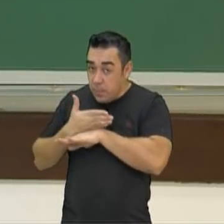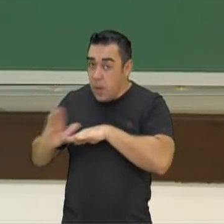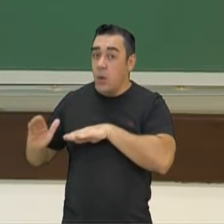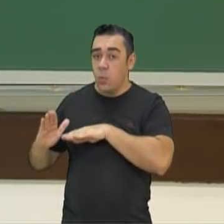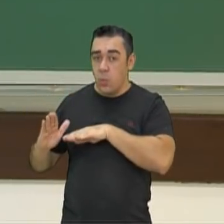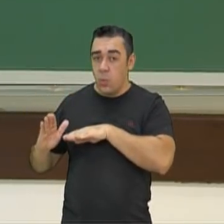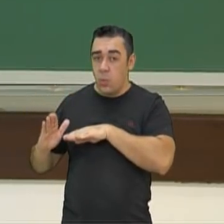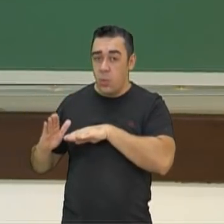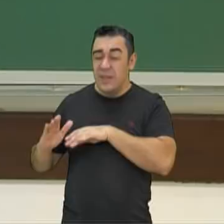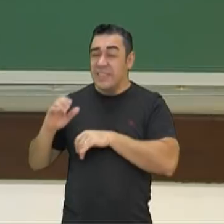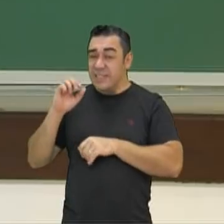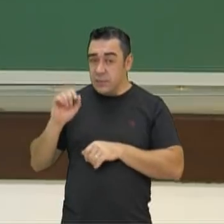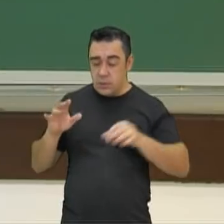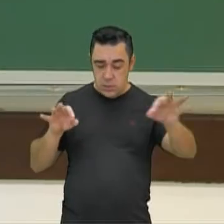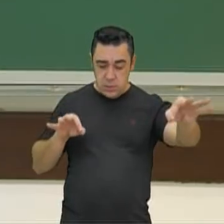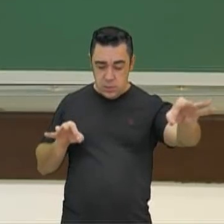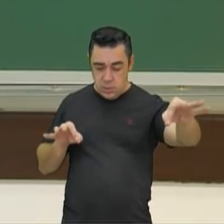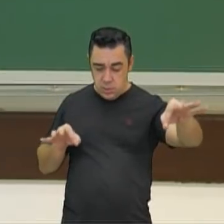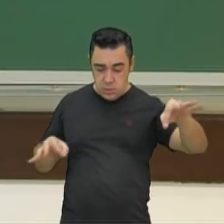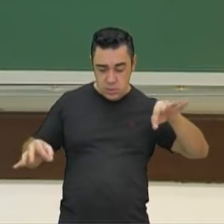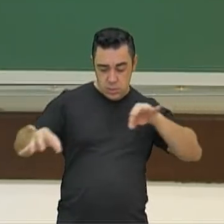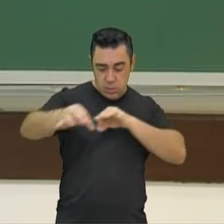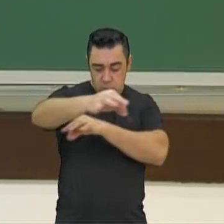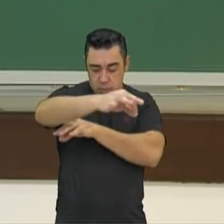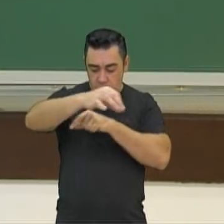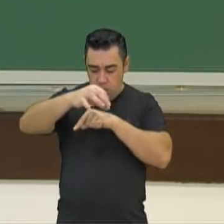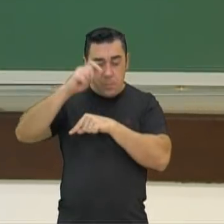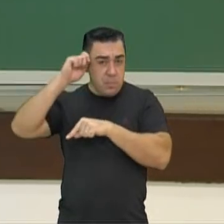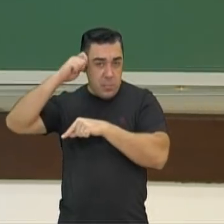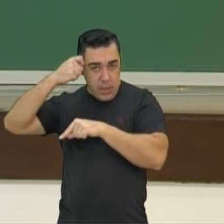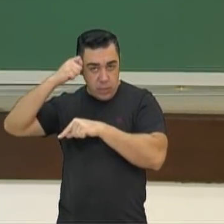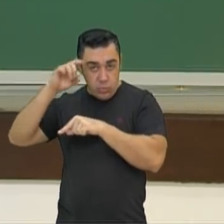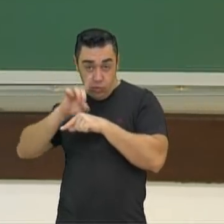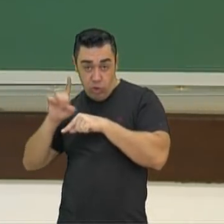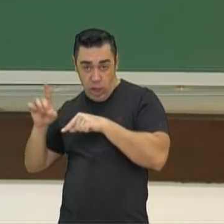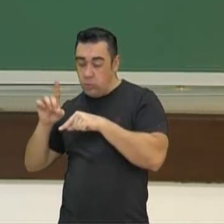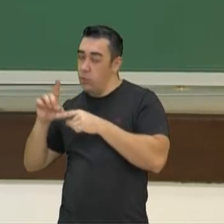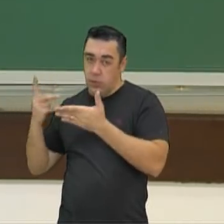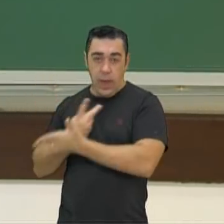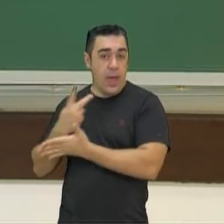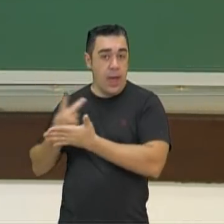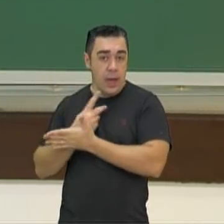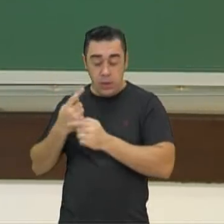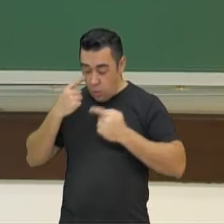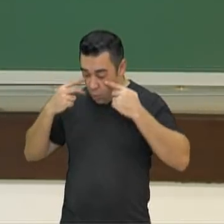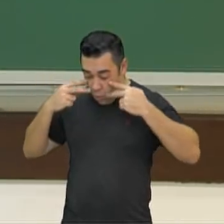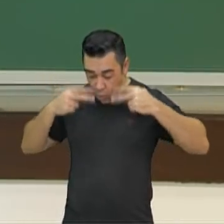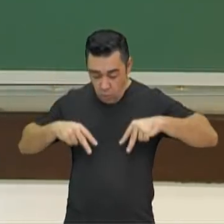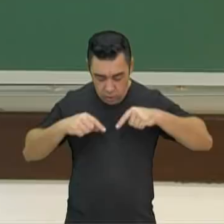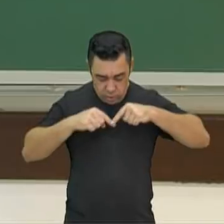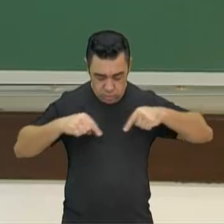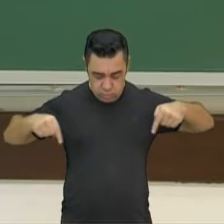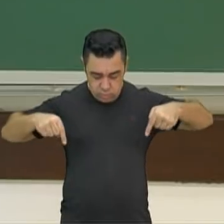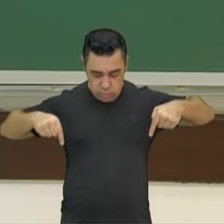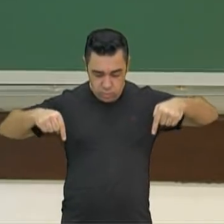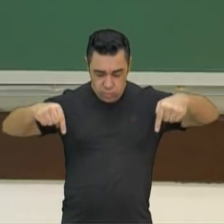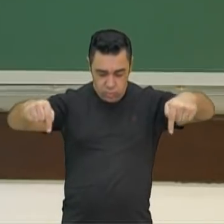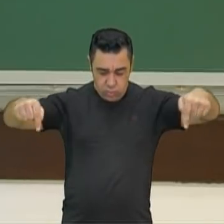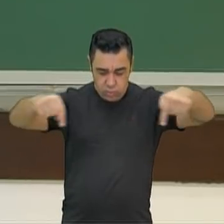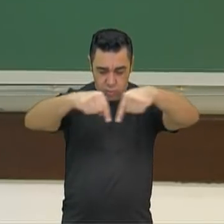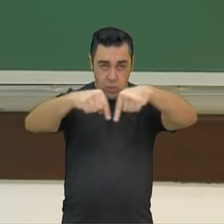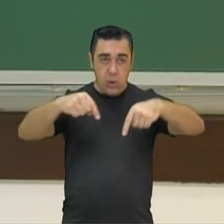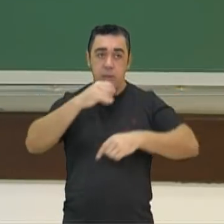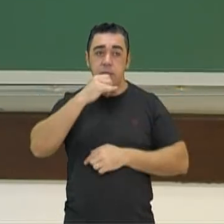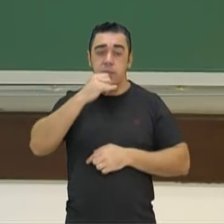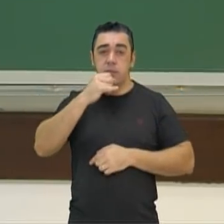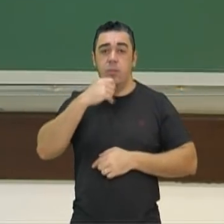quê? Porque a posição do rei e da rainha vai ficar diferente. Então, a gente tem que cuidar para sempre, eu olhando de frente o tabuleiro. Então, se o jogador